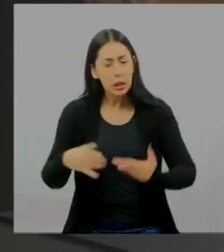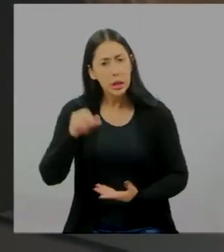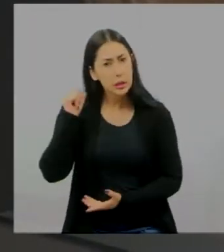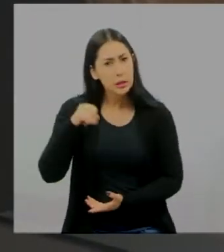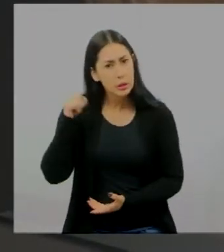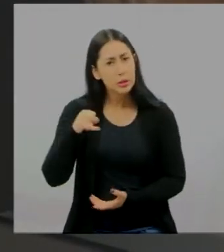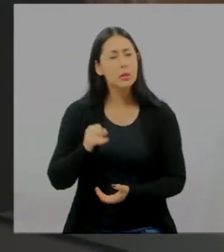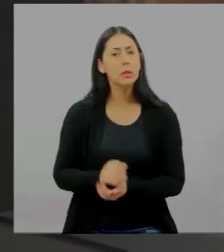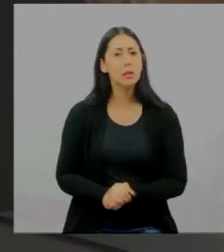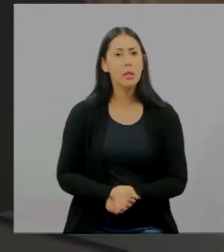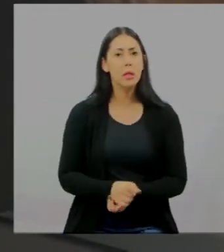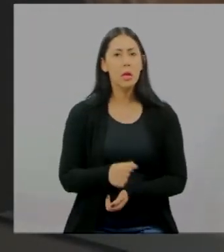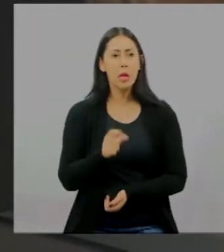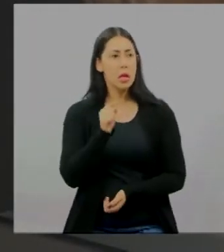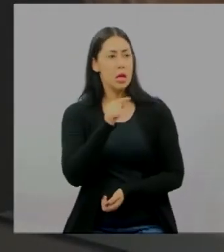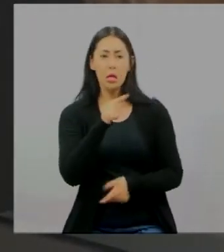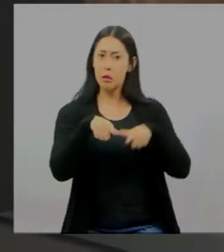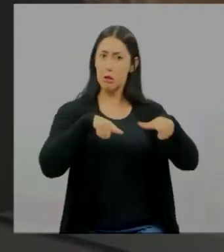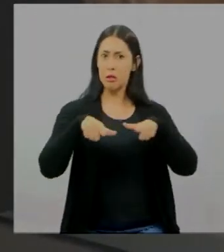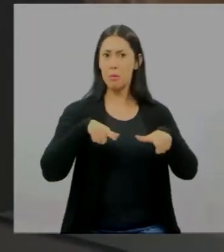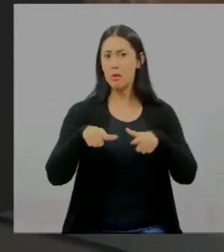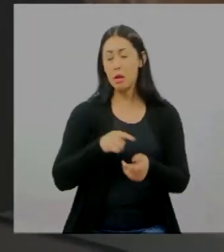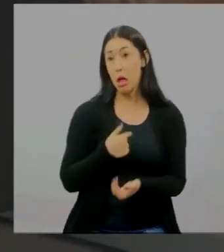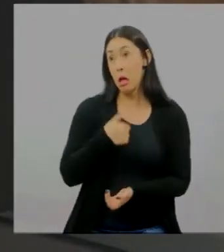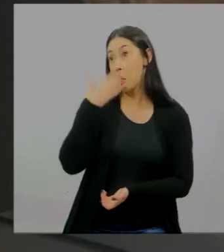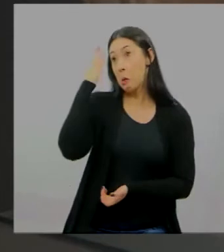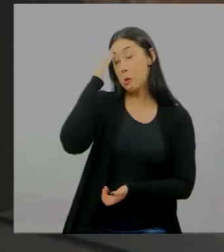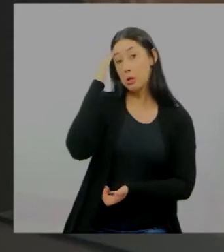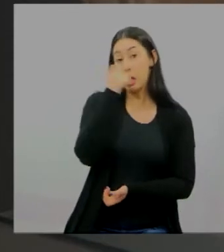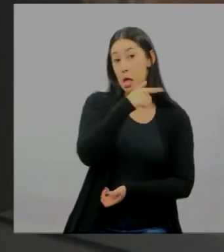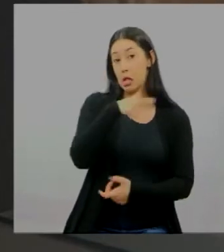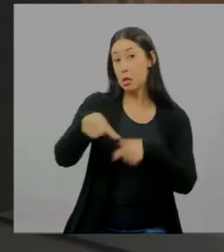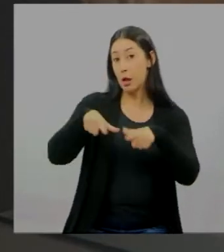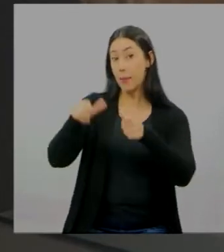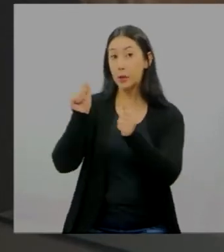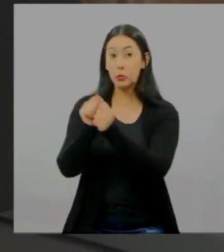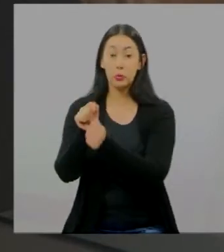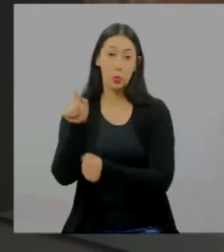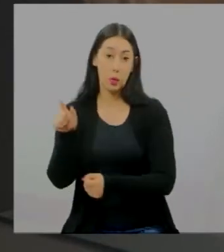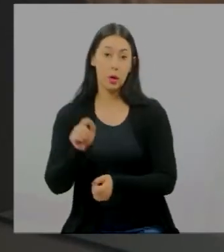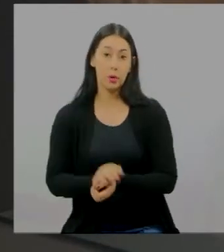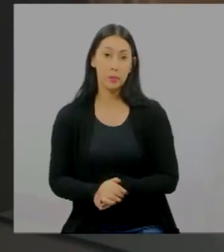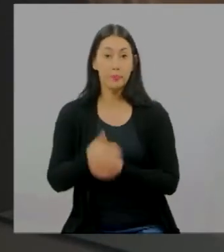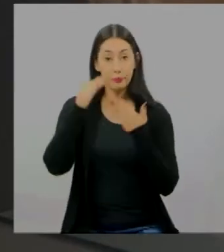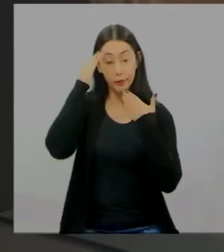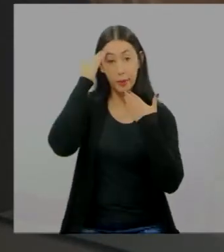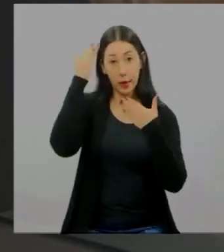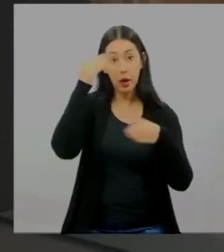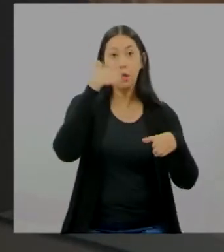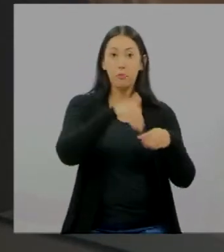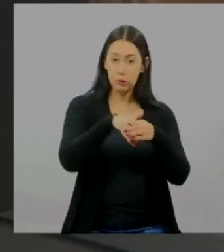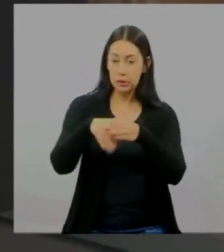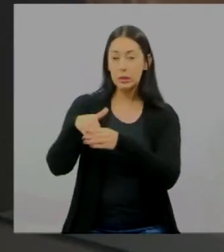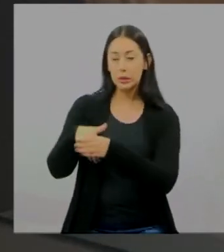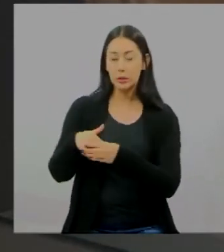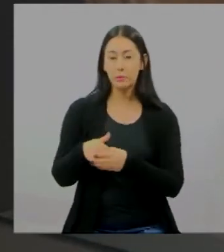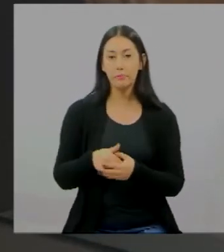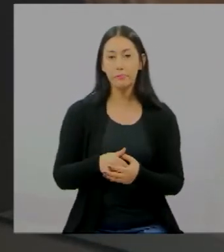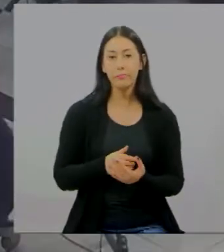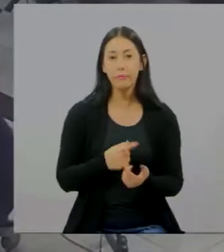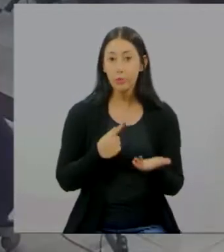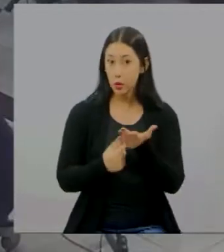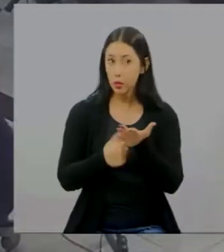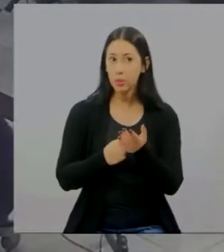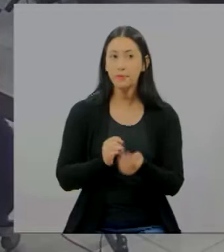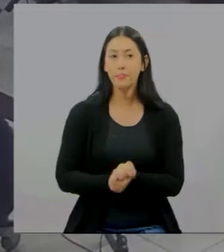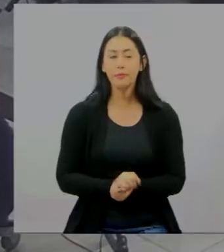esse funcionário que, pelo que eu sei, trabalha no gabinete dela como assessor. Muito obrigado e peço a votação favorável de Nobres Pares.